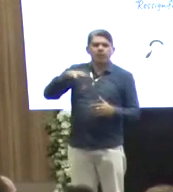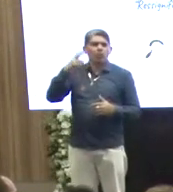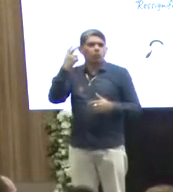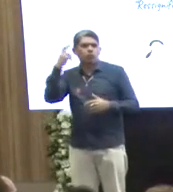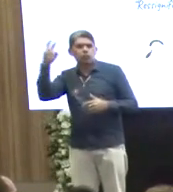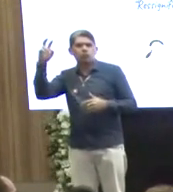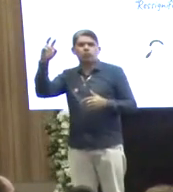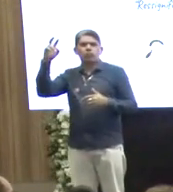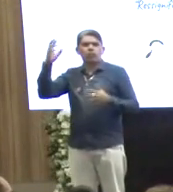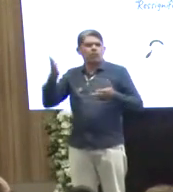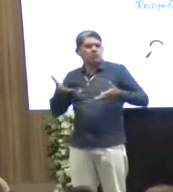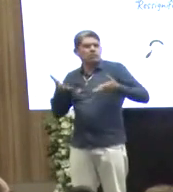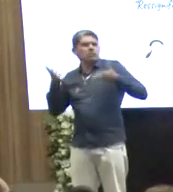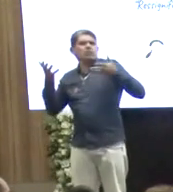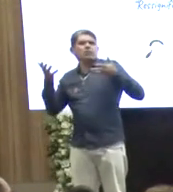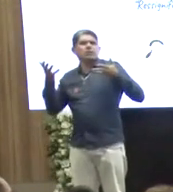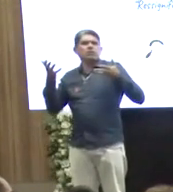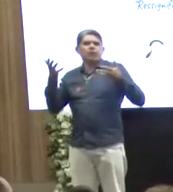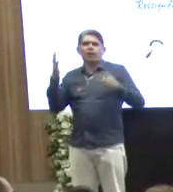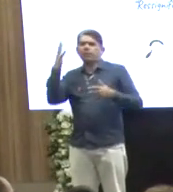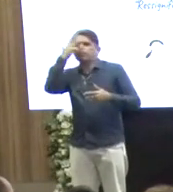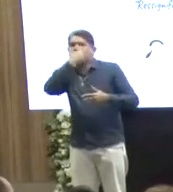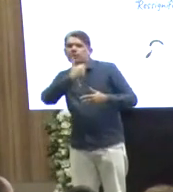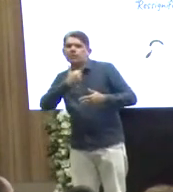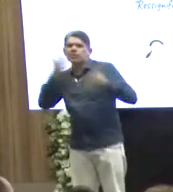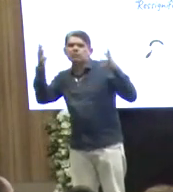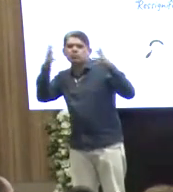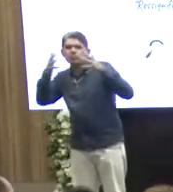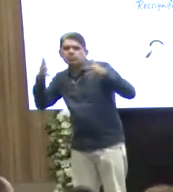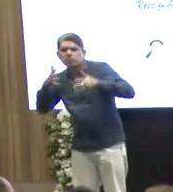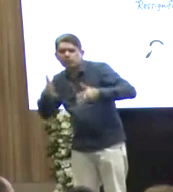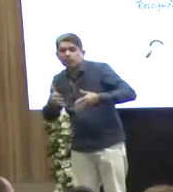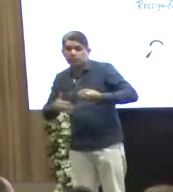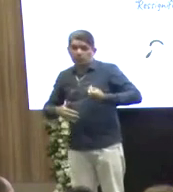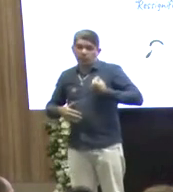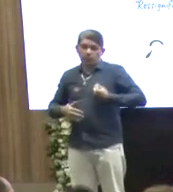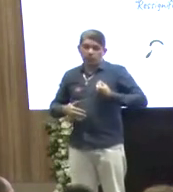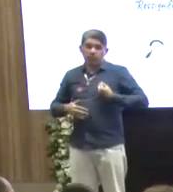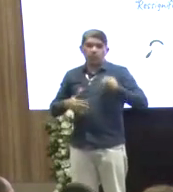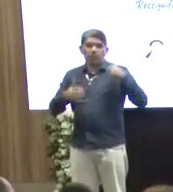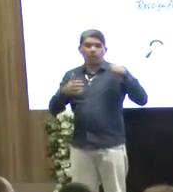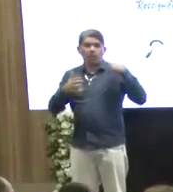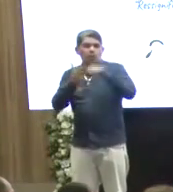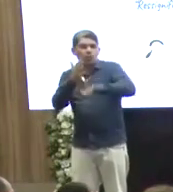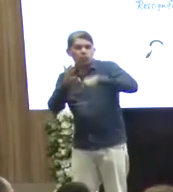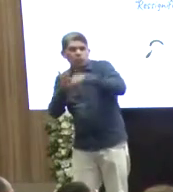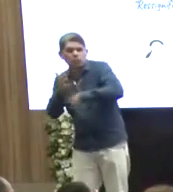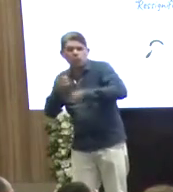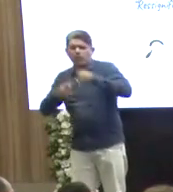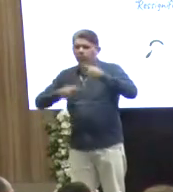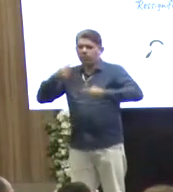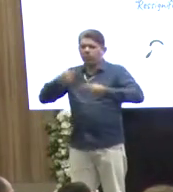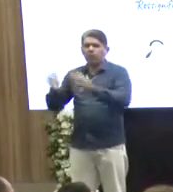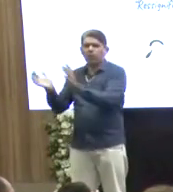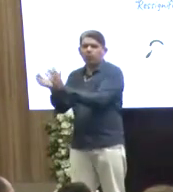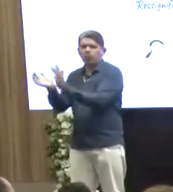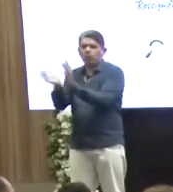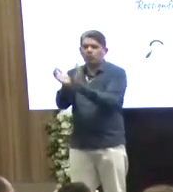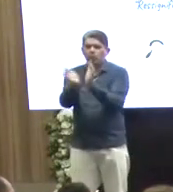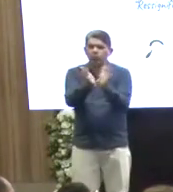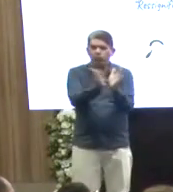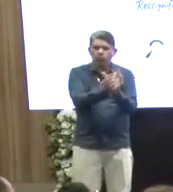jeito eu vou trabalhar essa chamada data comemorativa. Mas como que a dimensão da cultura, da